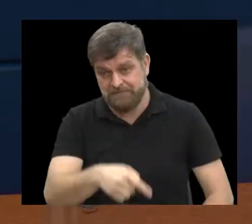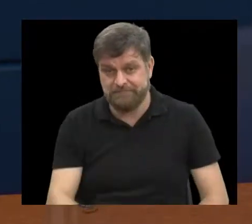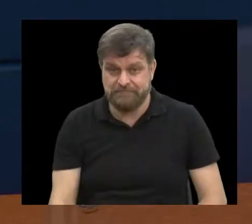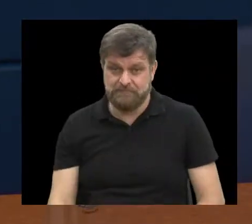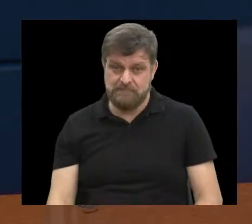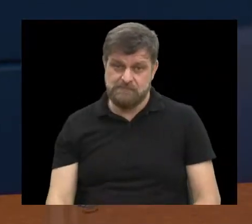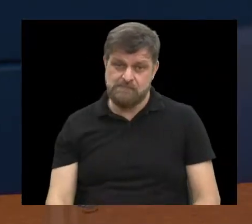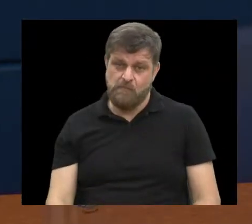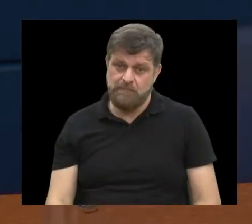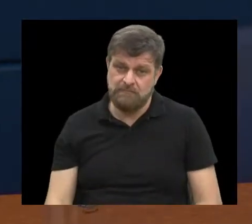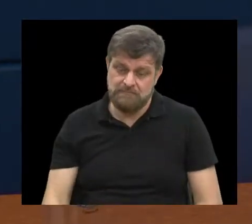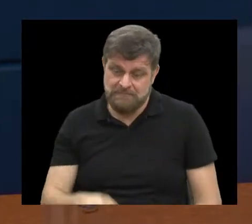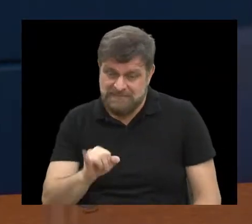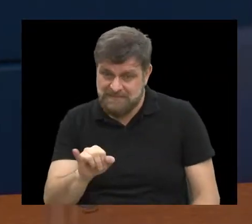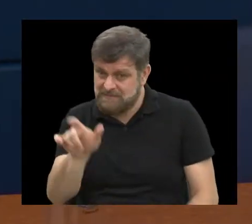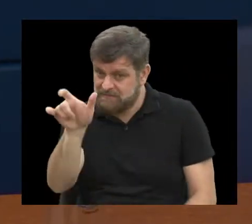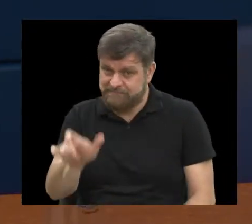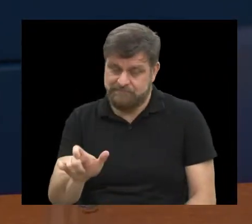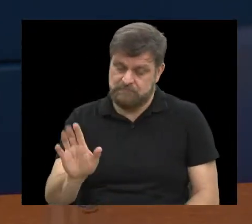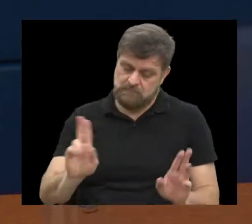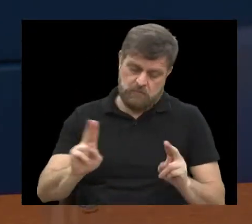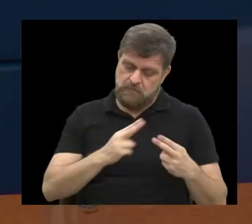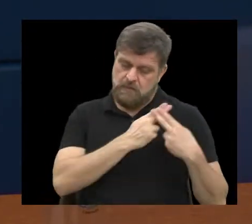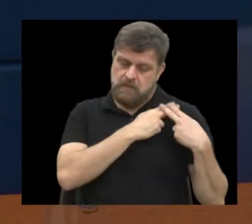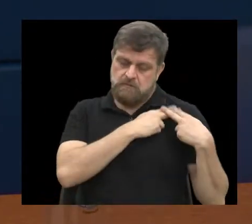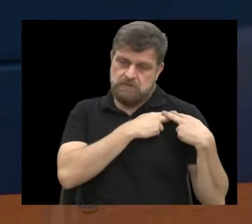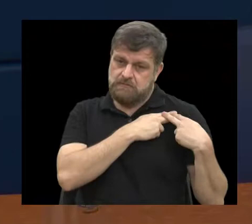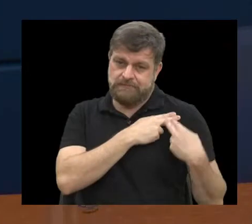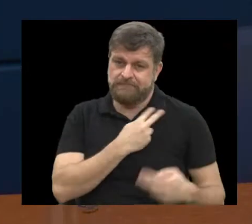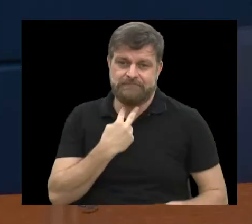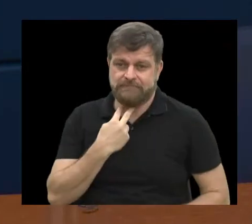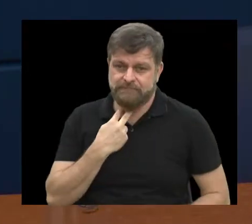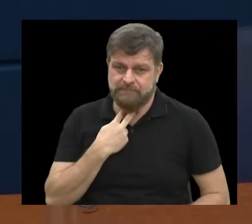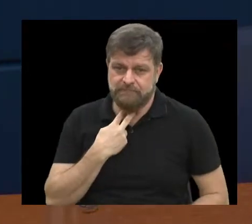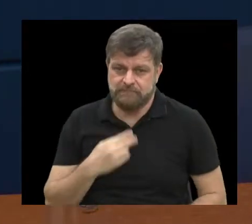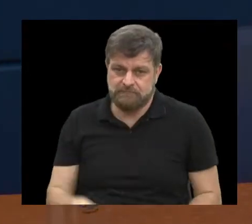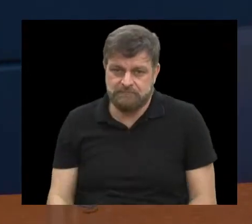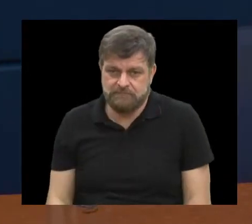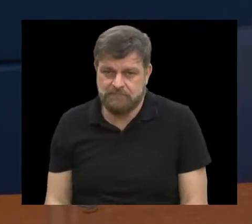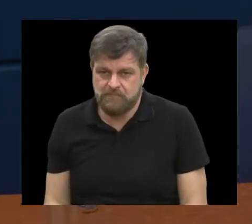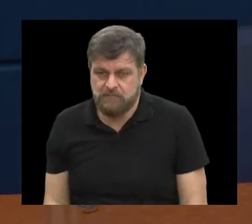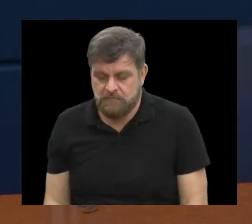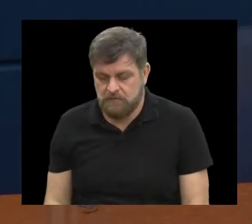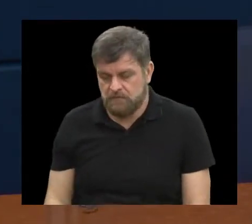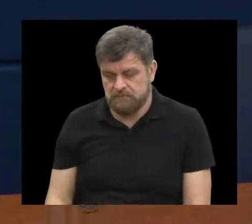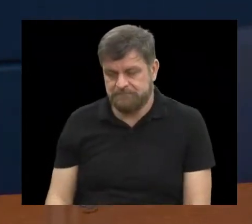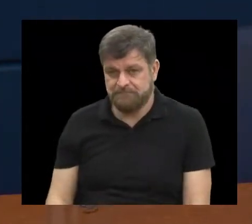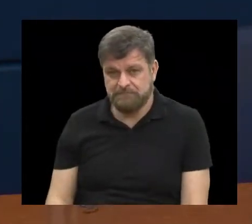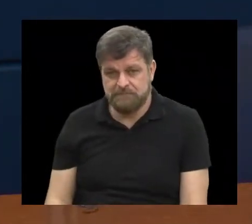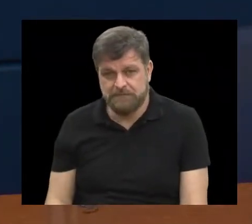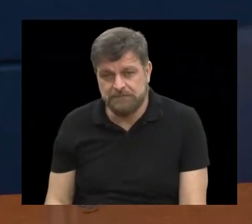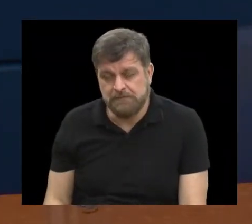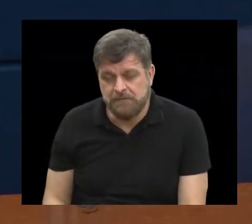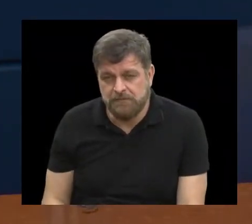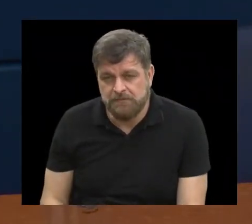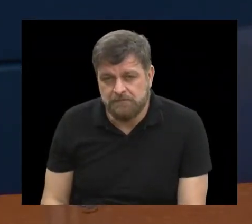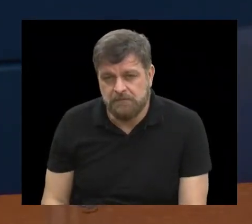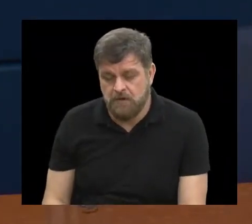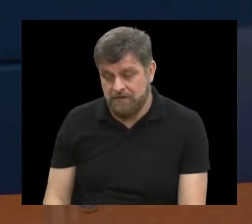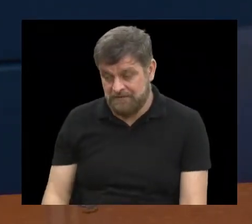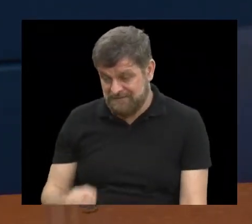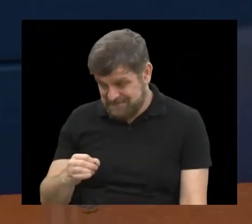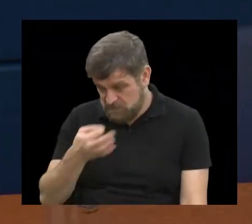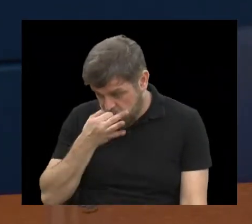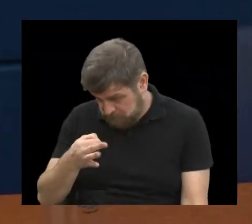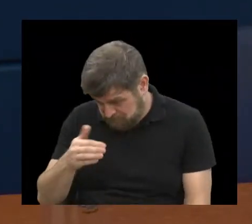externa. E daí já não cabe mais recursos, eles não são infinitos. Tá ok? Então, e não